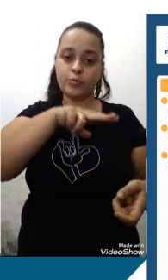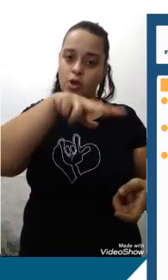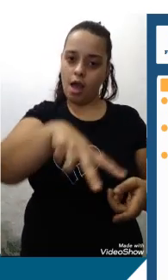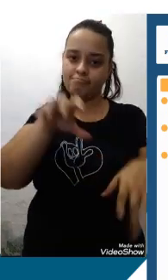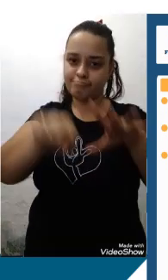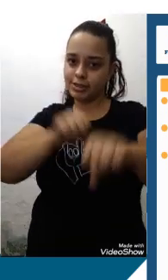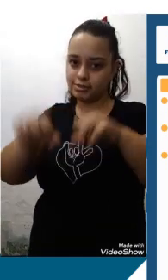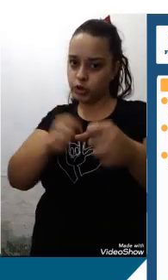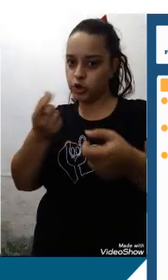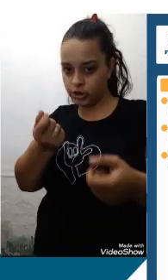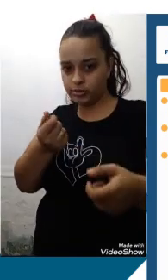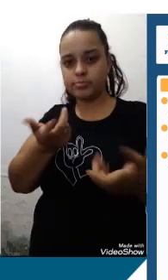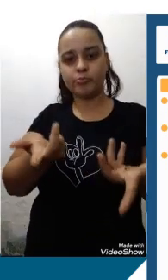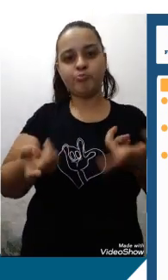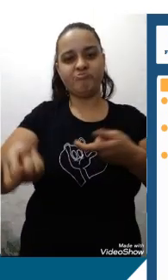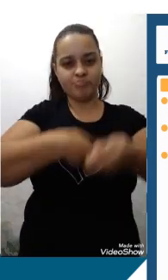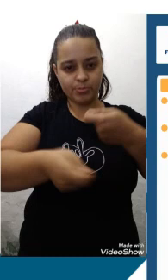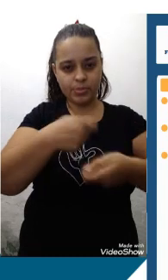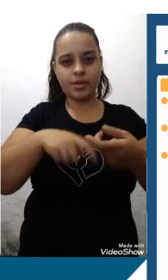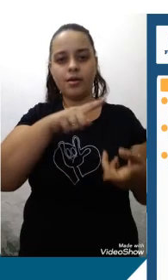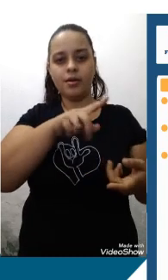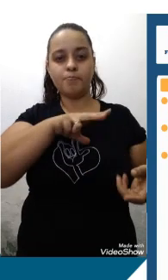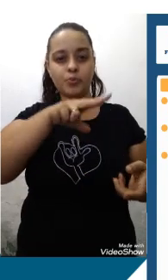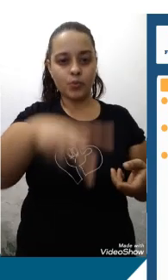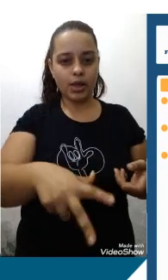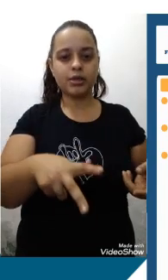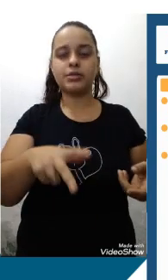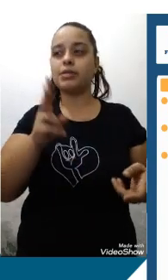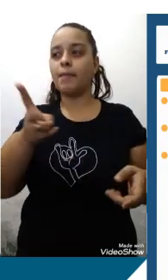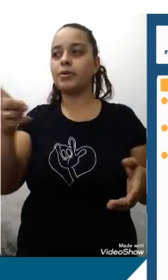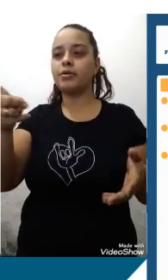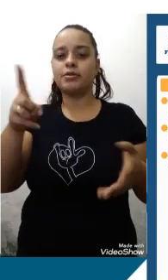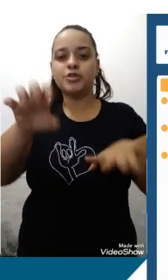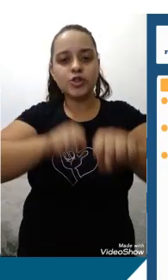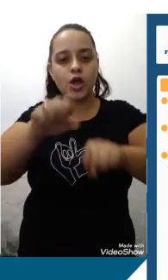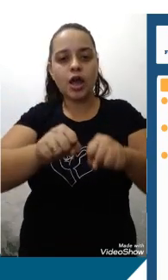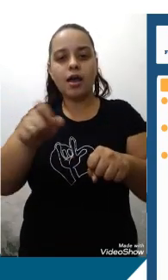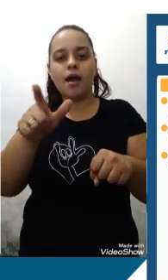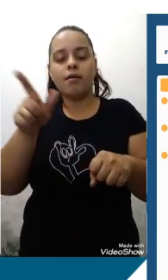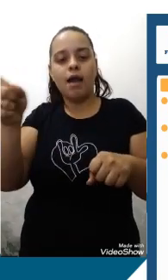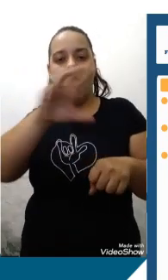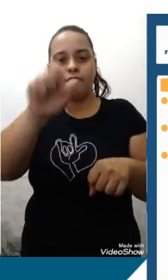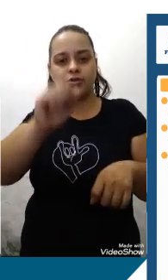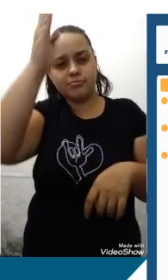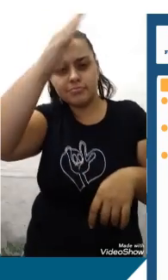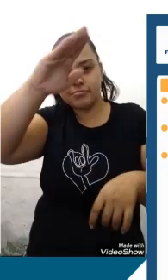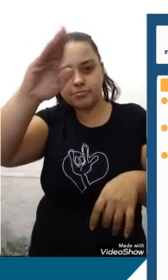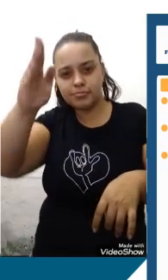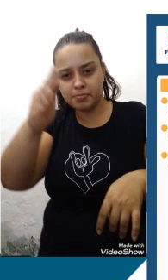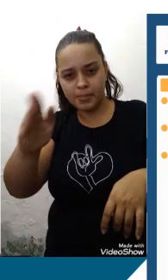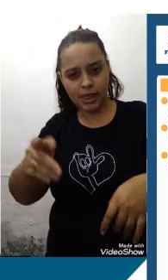rei de Portugal, cada vez mais, conforme as posições portuguesas se consolidavam na costa africana, essas viagens pareciam interessantes